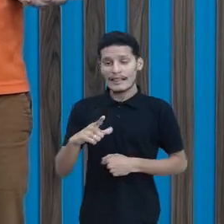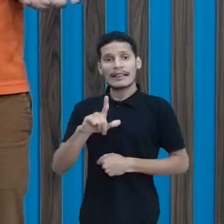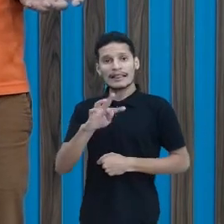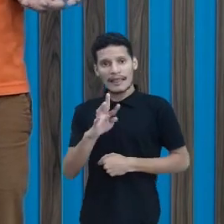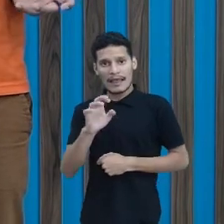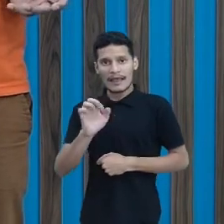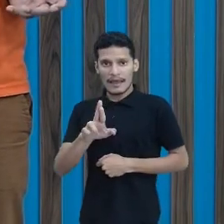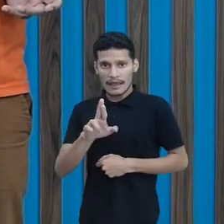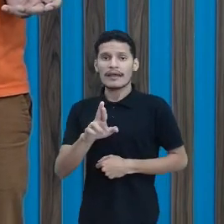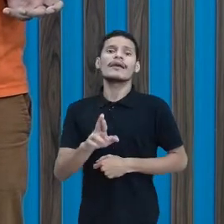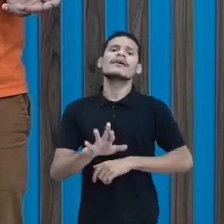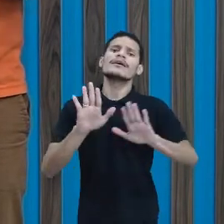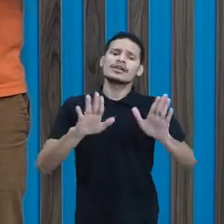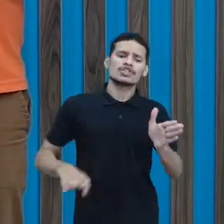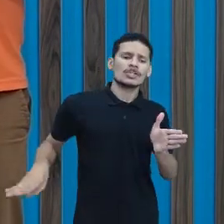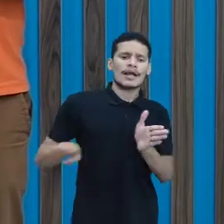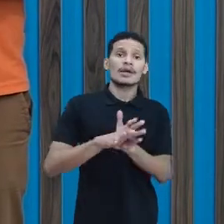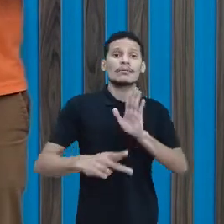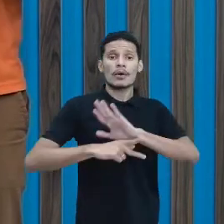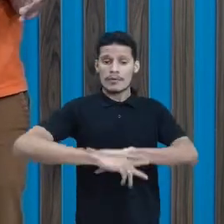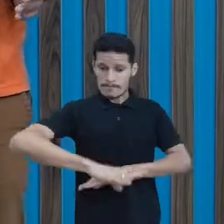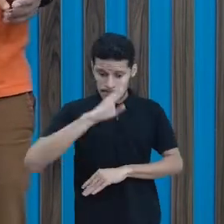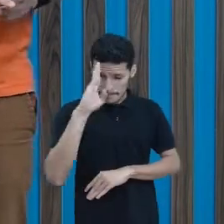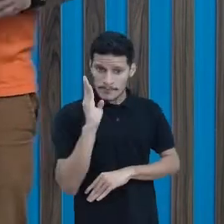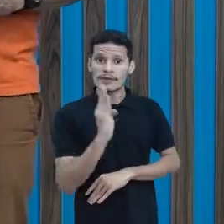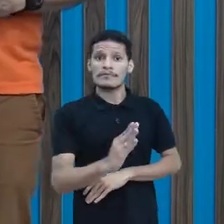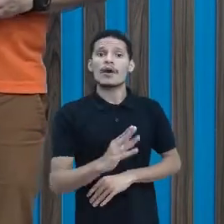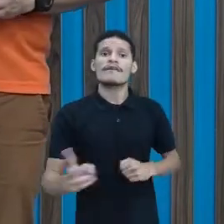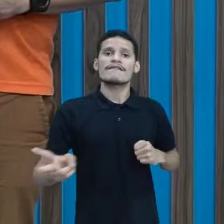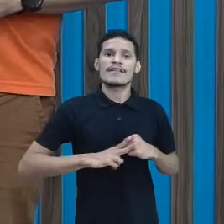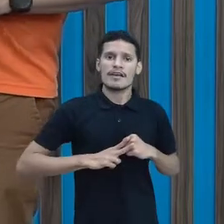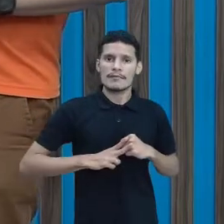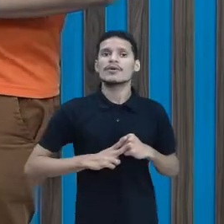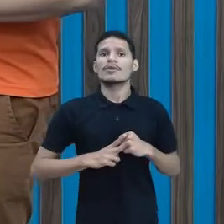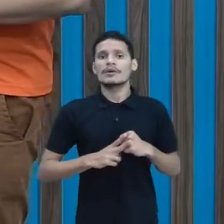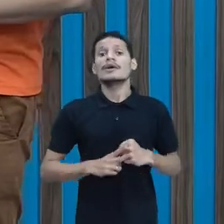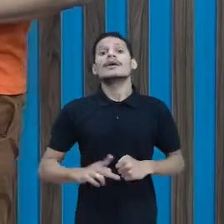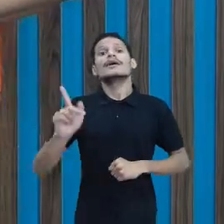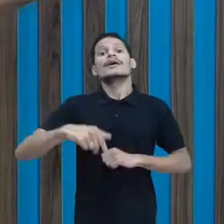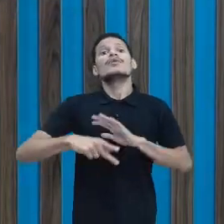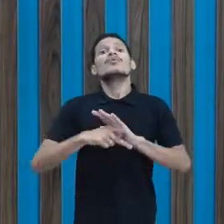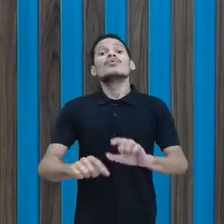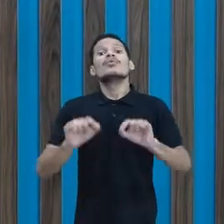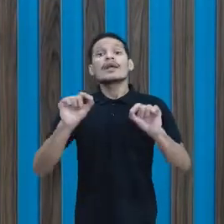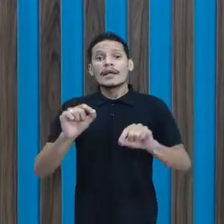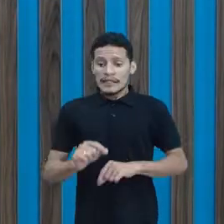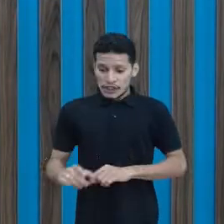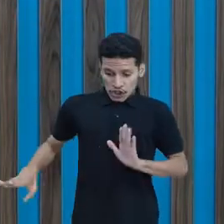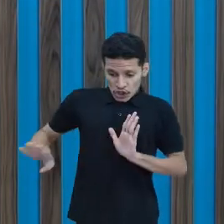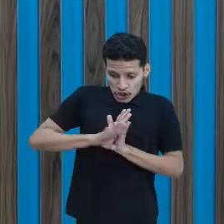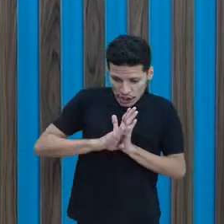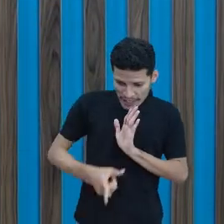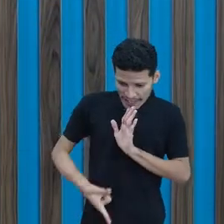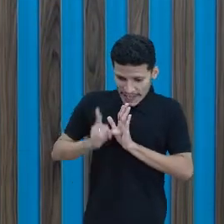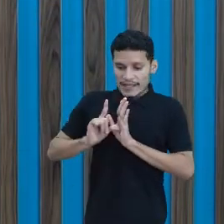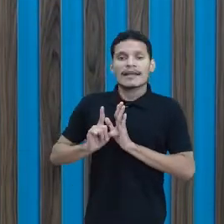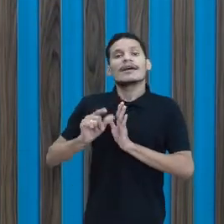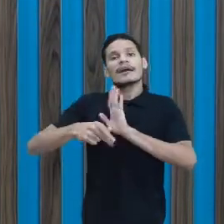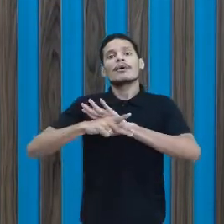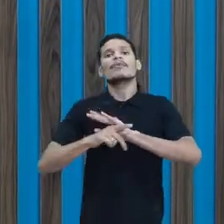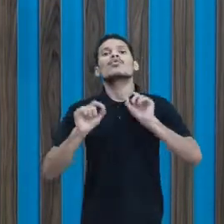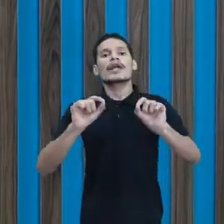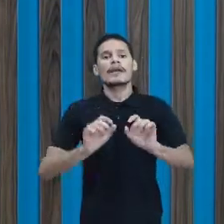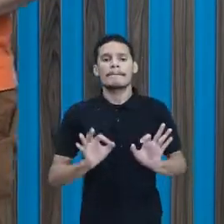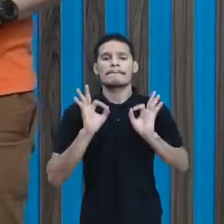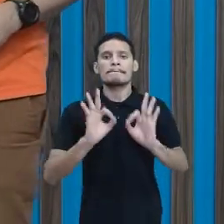verbo principal no particípio passado, então esse tinha chegado é exatamente o perfeito, o perfect, tá? Todos esses